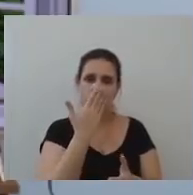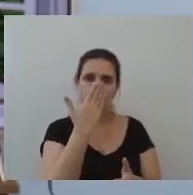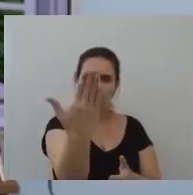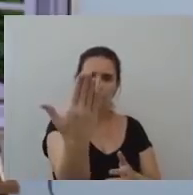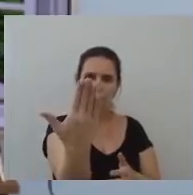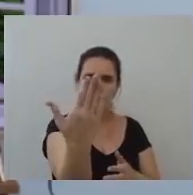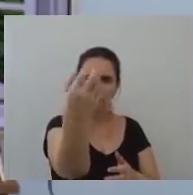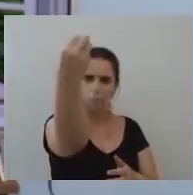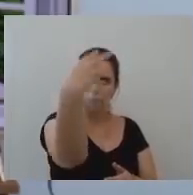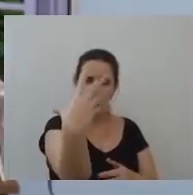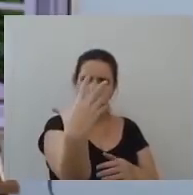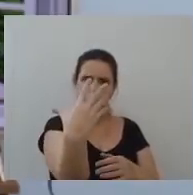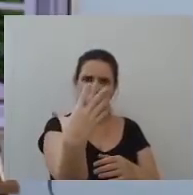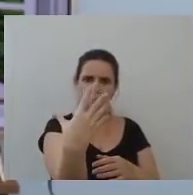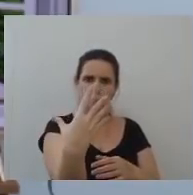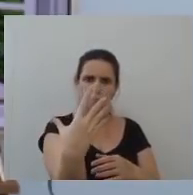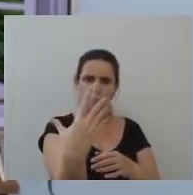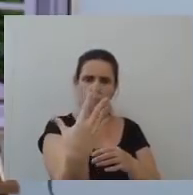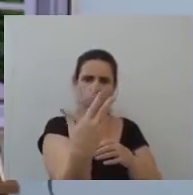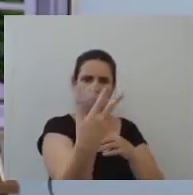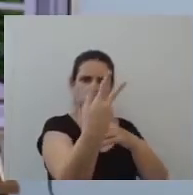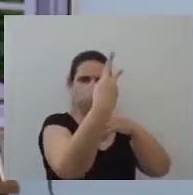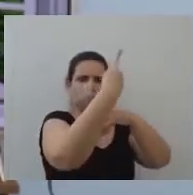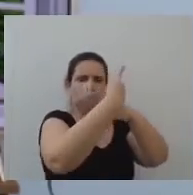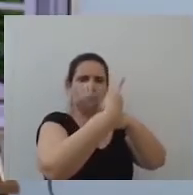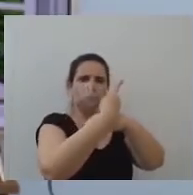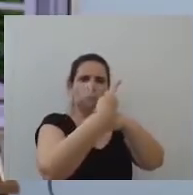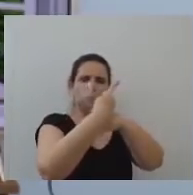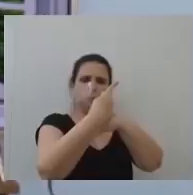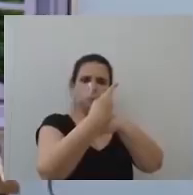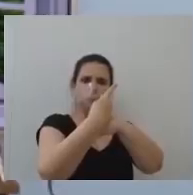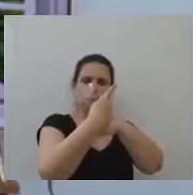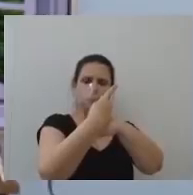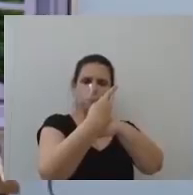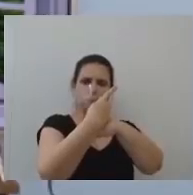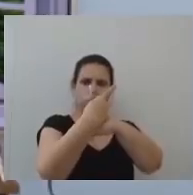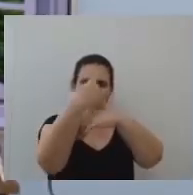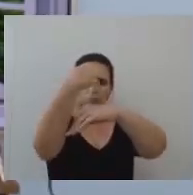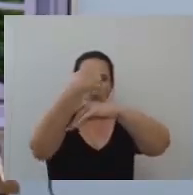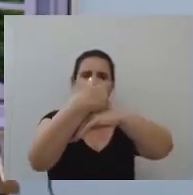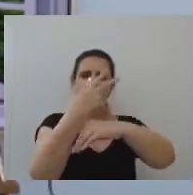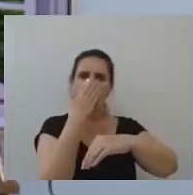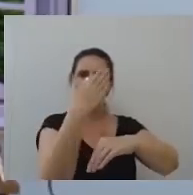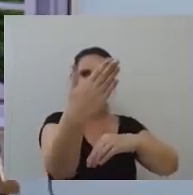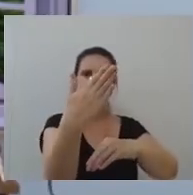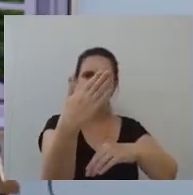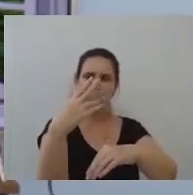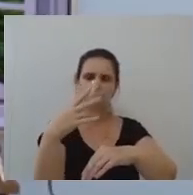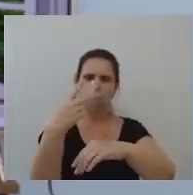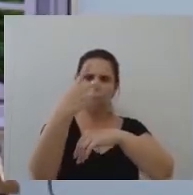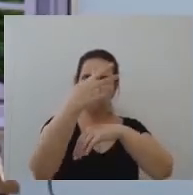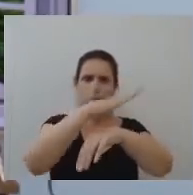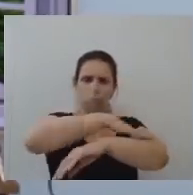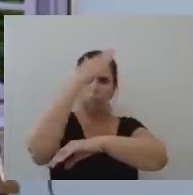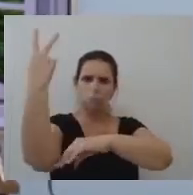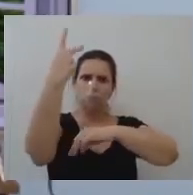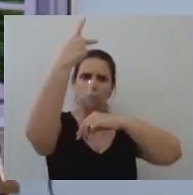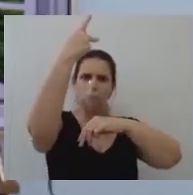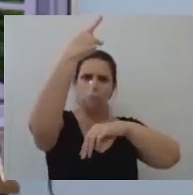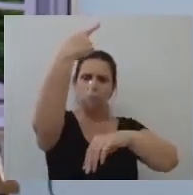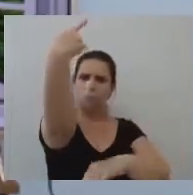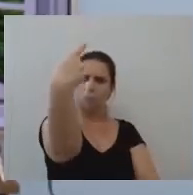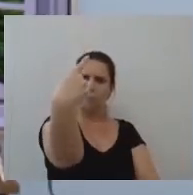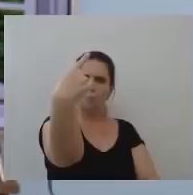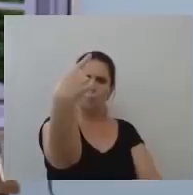frente para a luz. Nesse caso, eu vou ficar de frente para a minha vista maravilhosa e vou colocar o